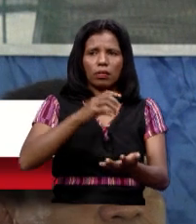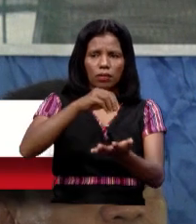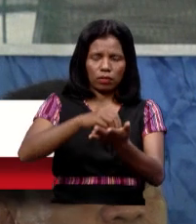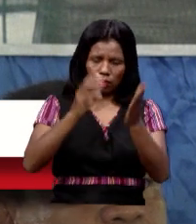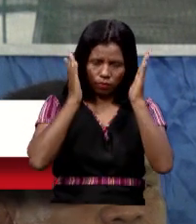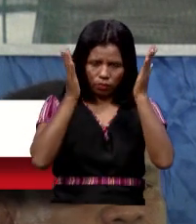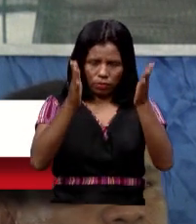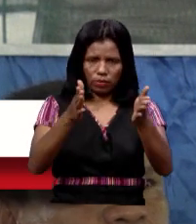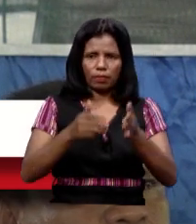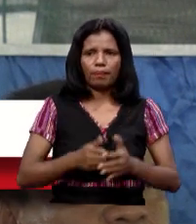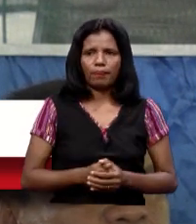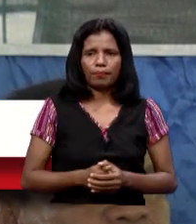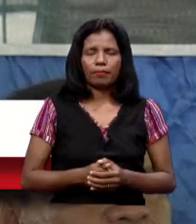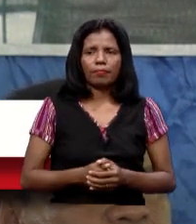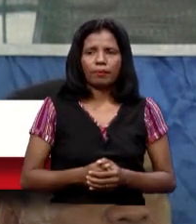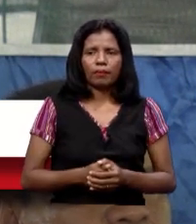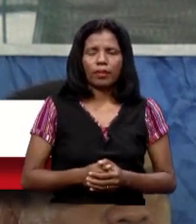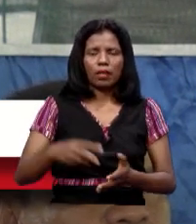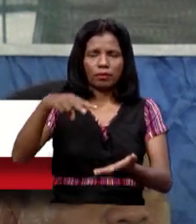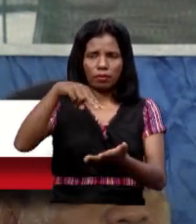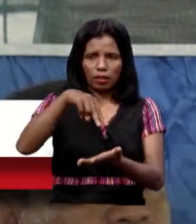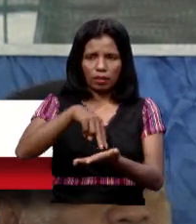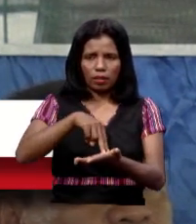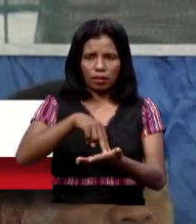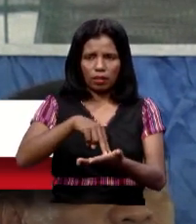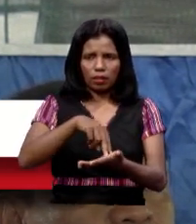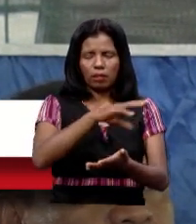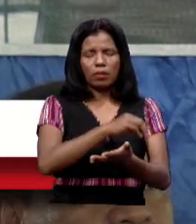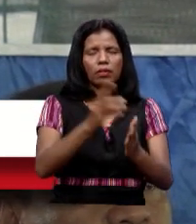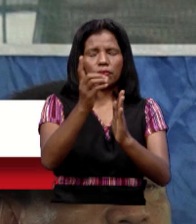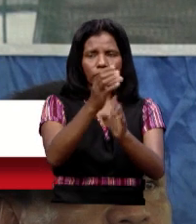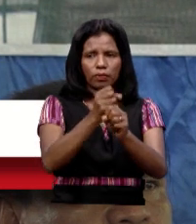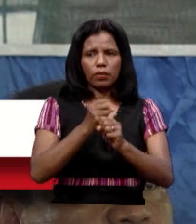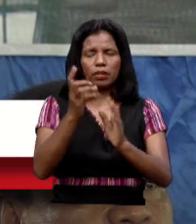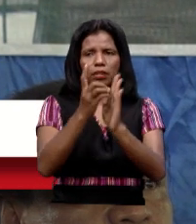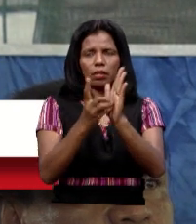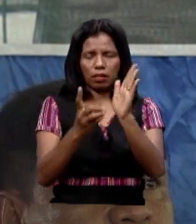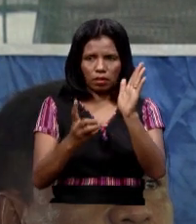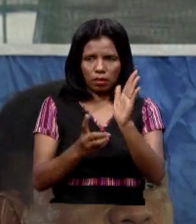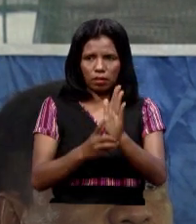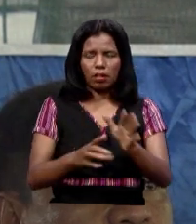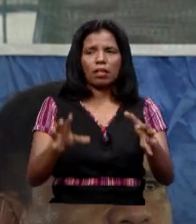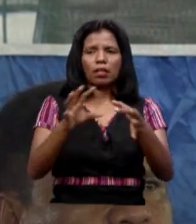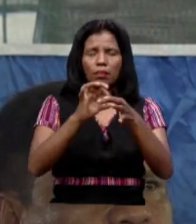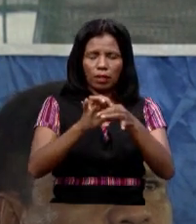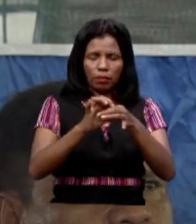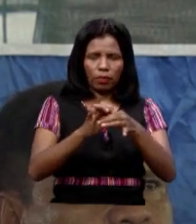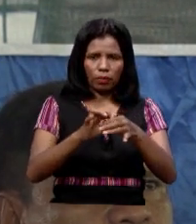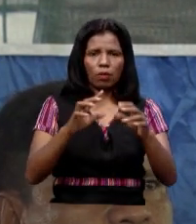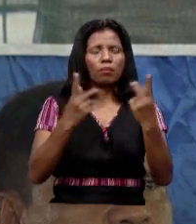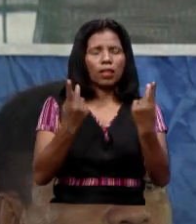primeiro, ato estabelece base de dados, registra membros de empresas de